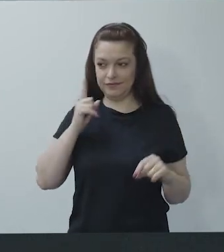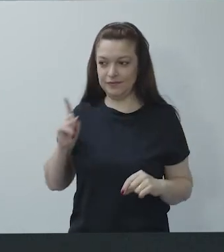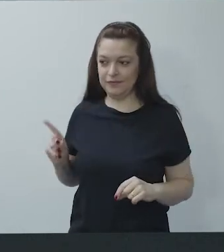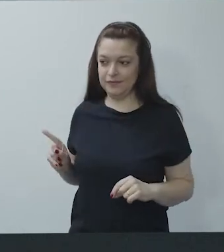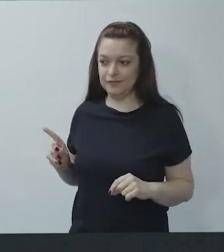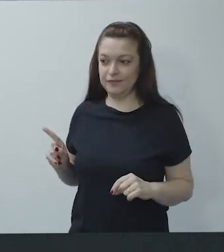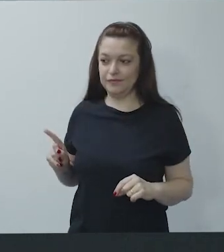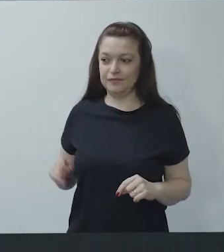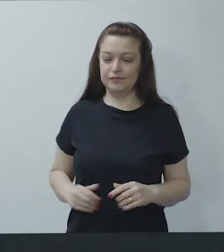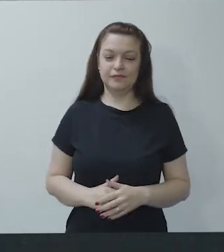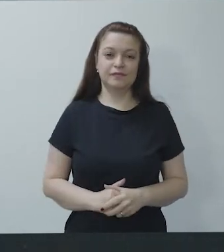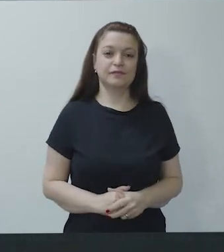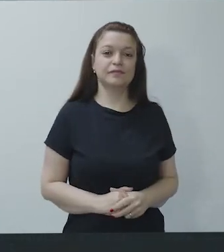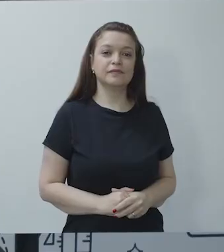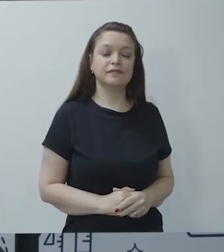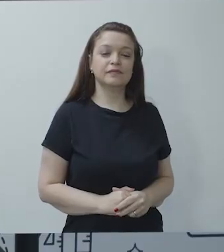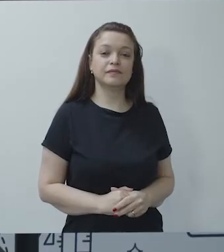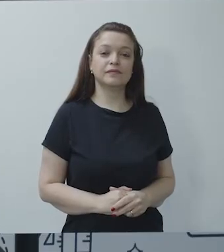Vamos abrir.